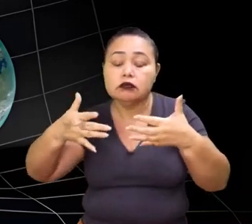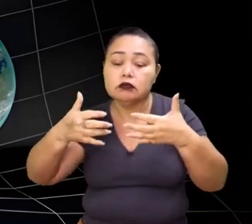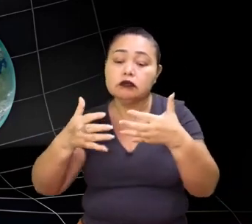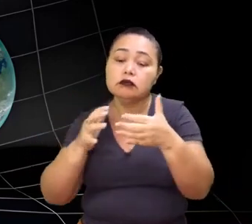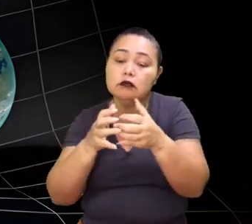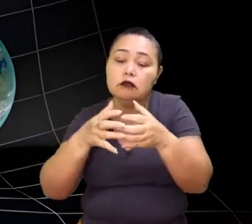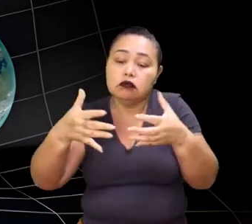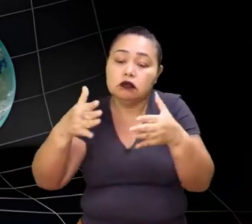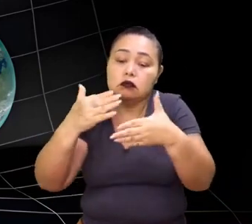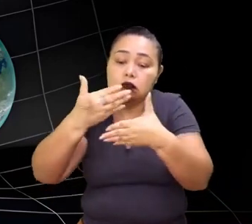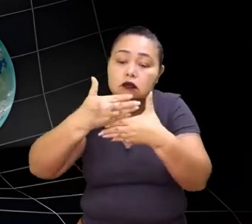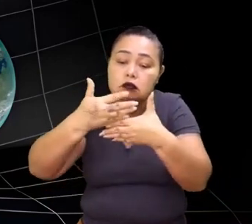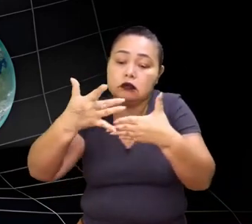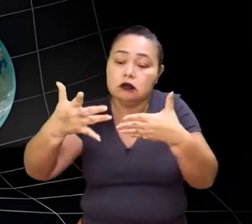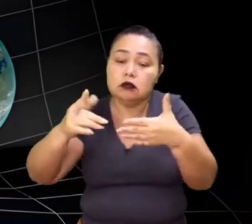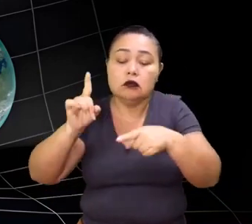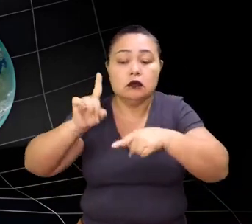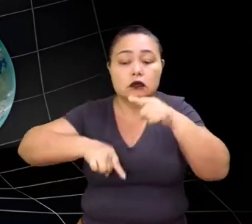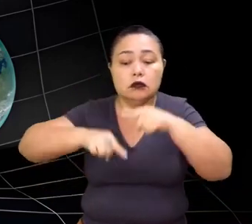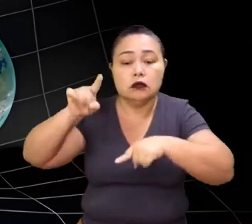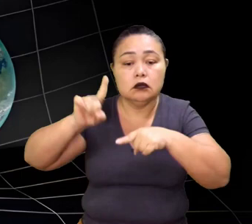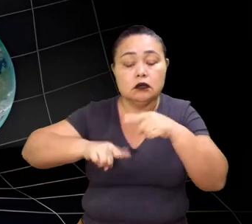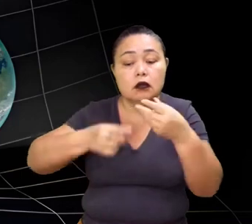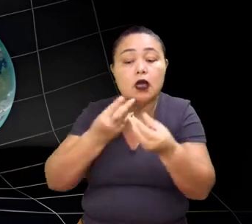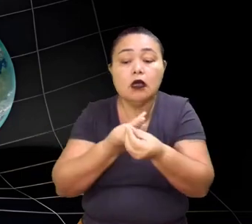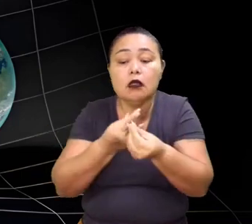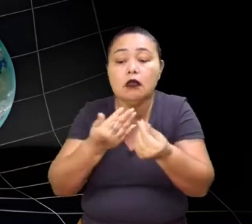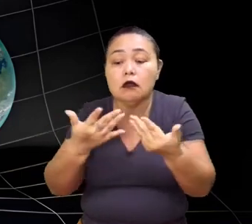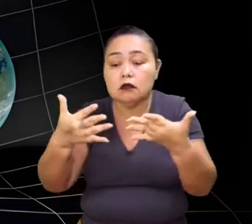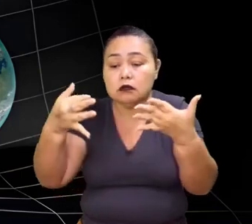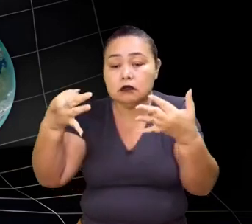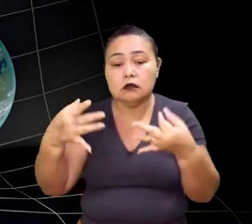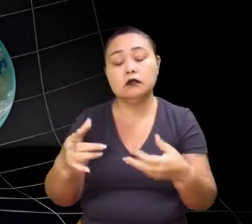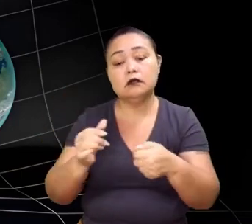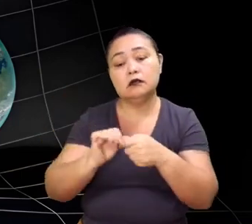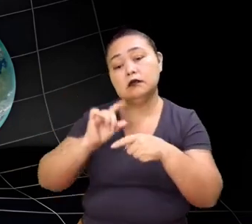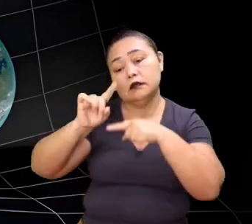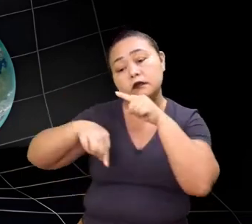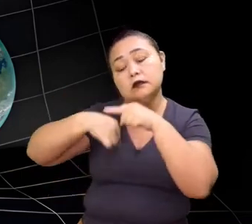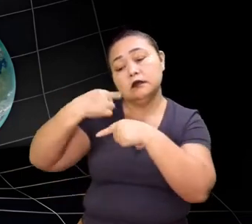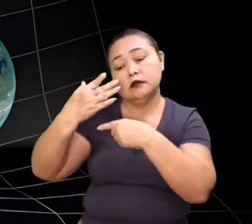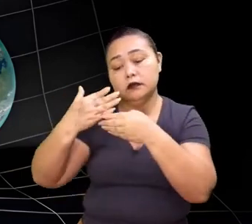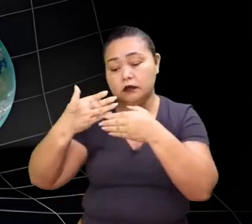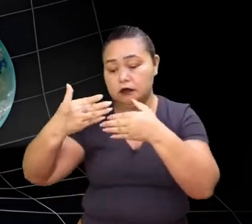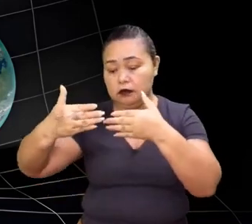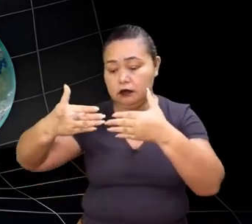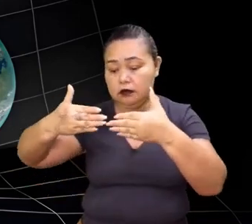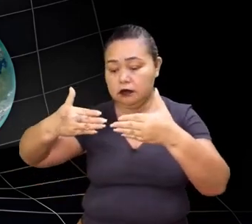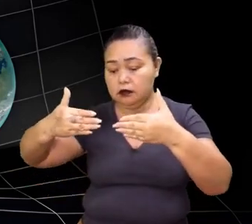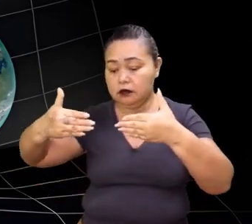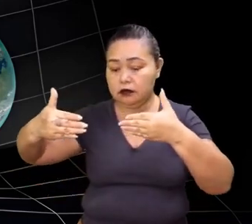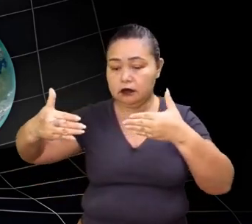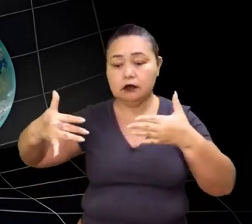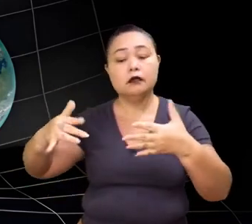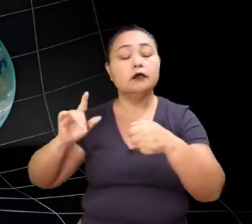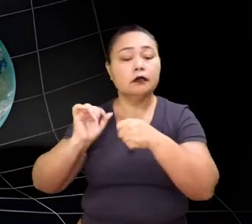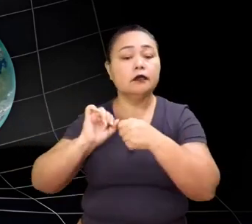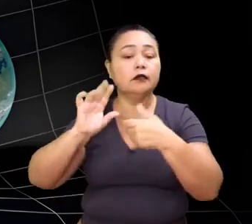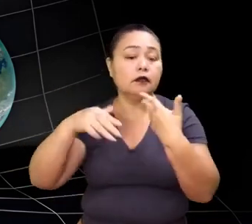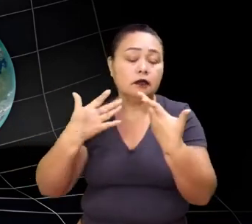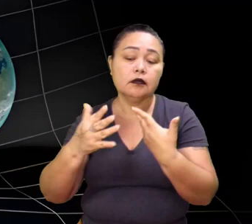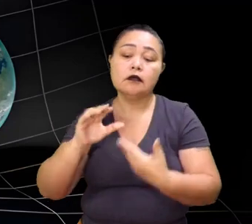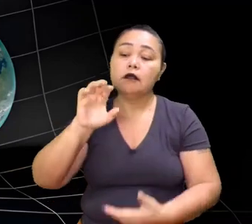tijolo pode com o material e perdendo a sua eficiência e aí vai desorganizando todo o sistema Então